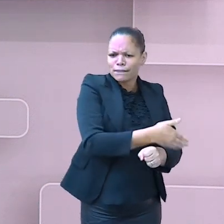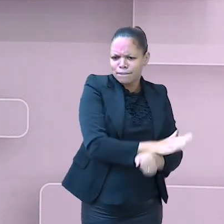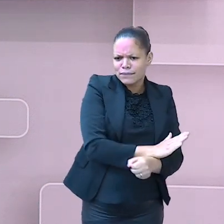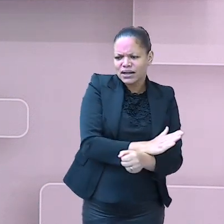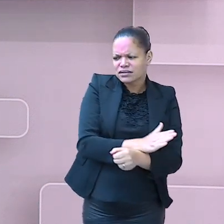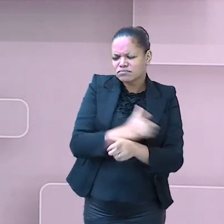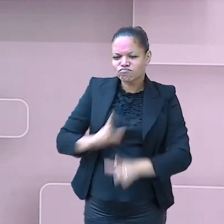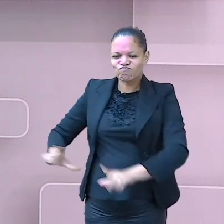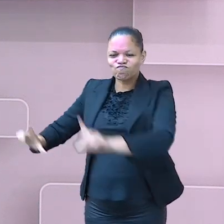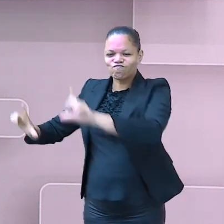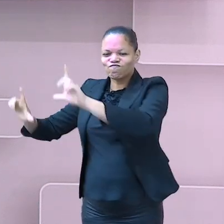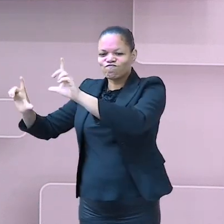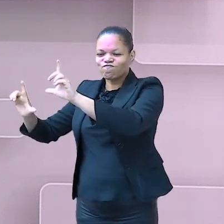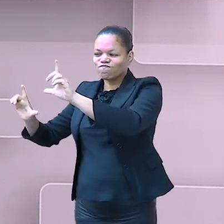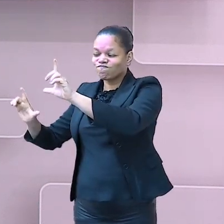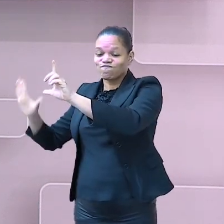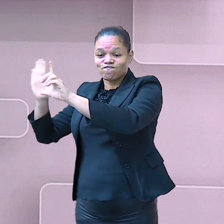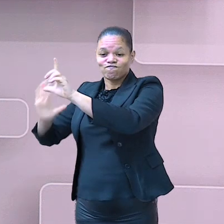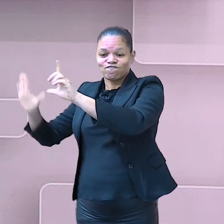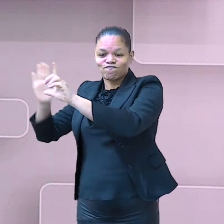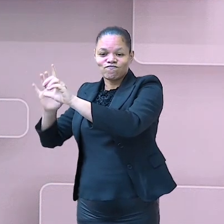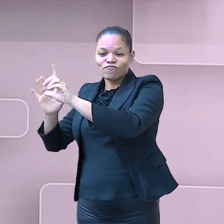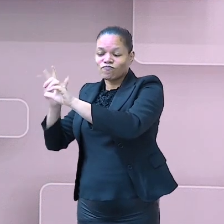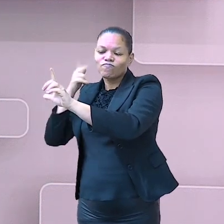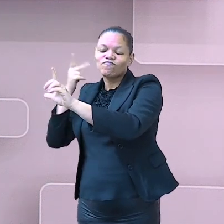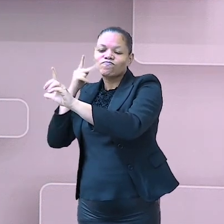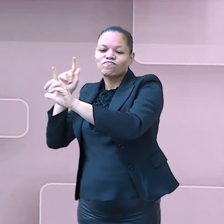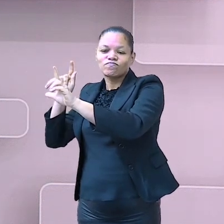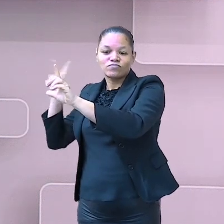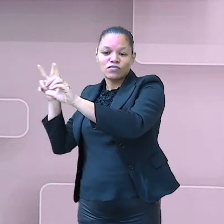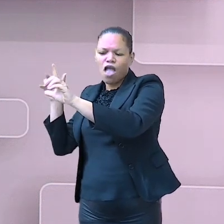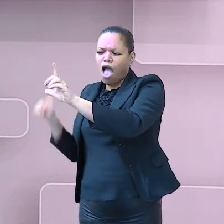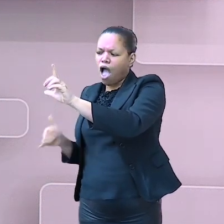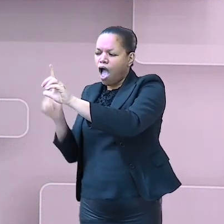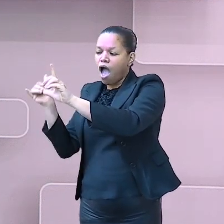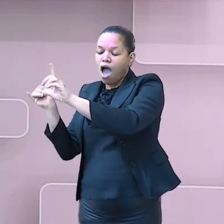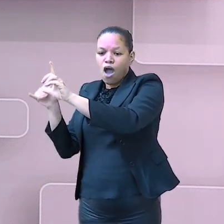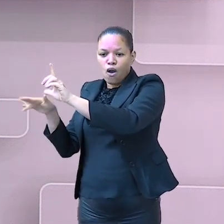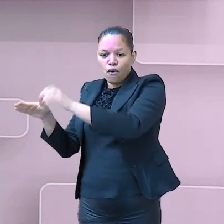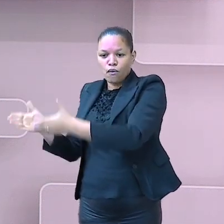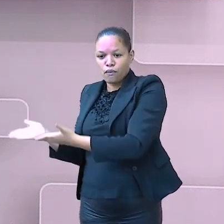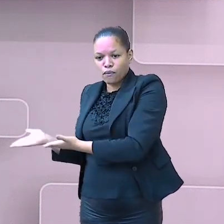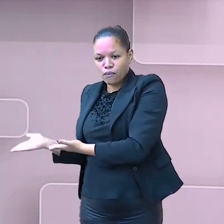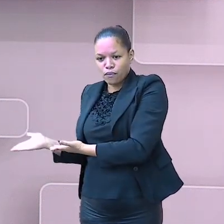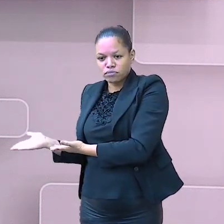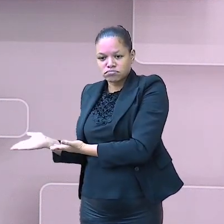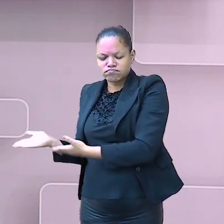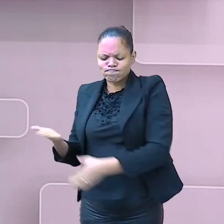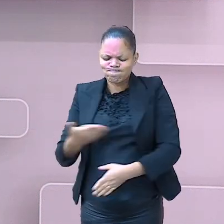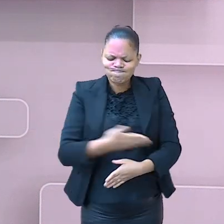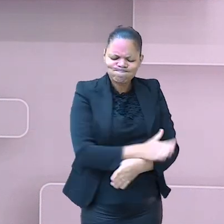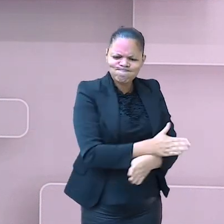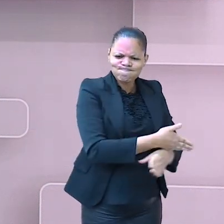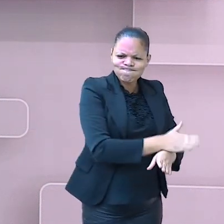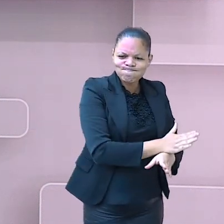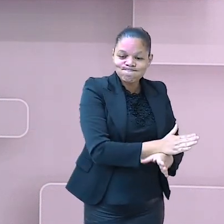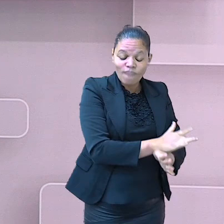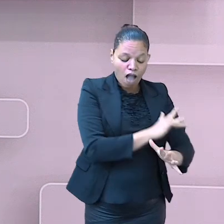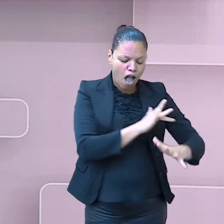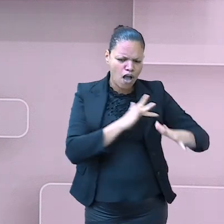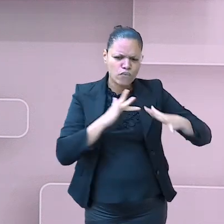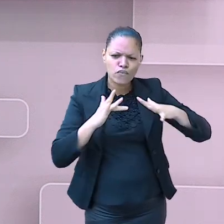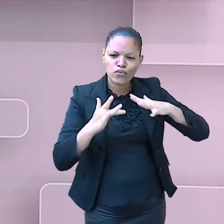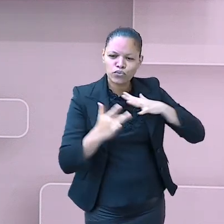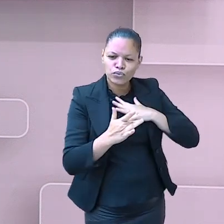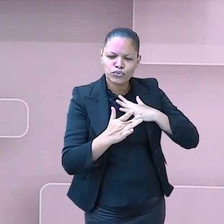SMED GV, aponte a câmera do celular na imagem que aparece no canto da tela. Acesse as nossas redes